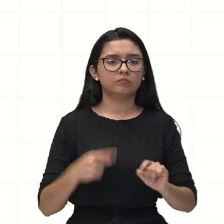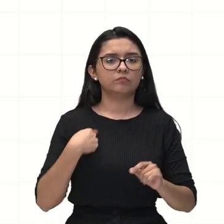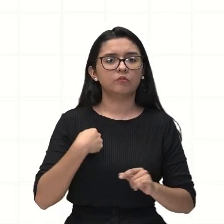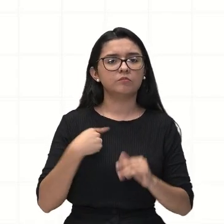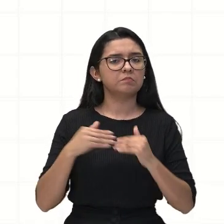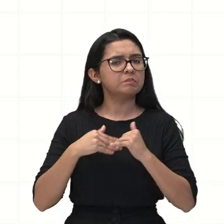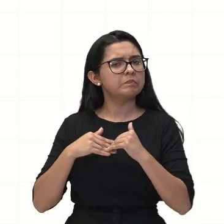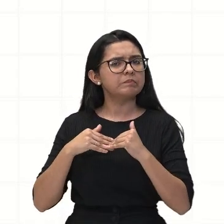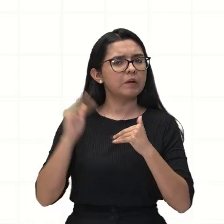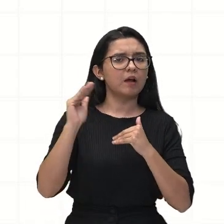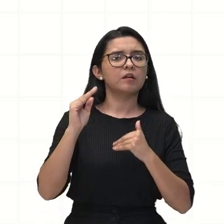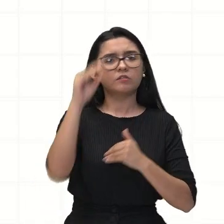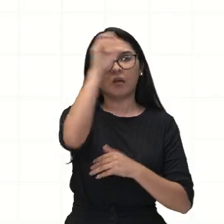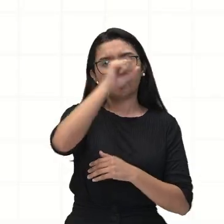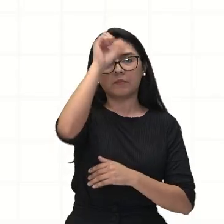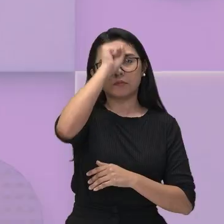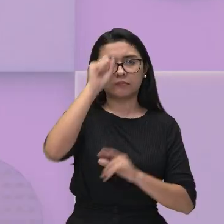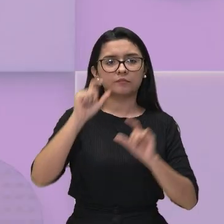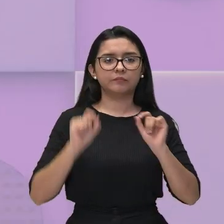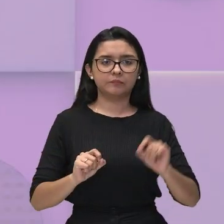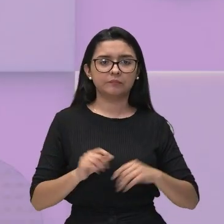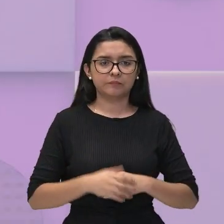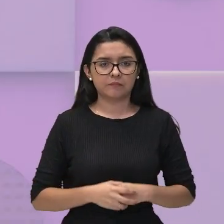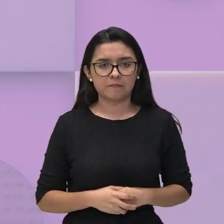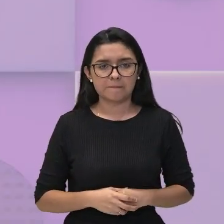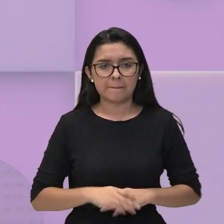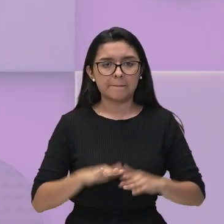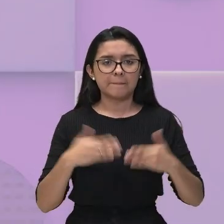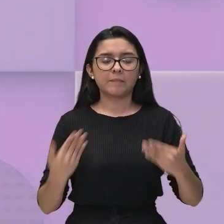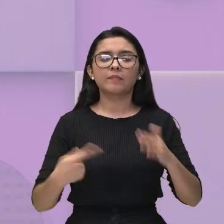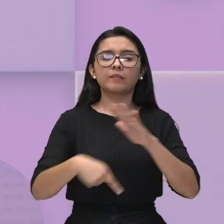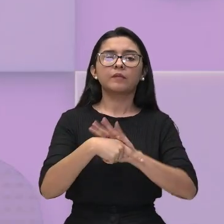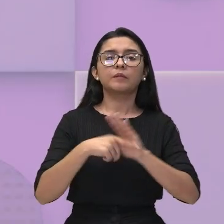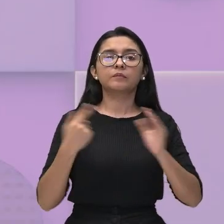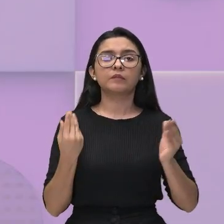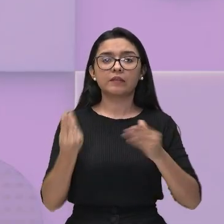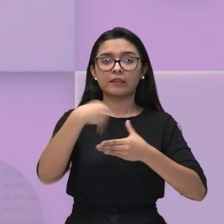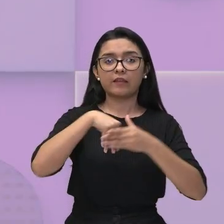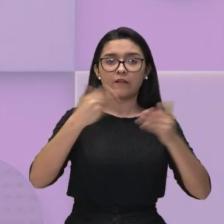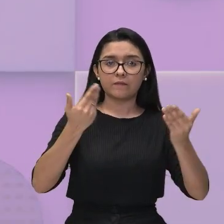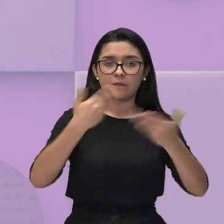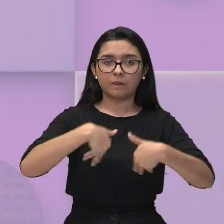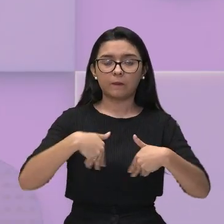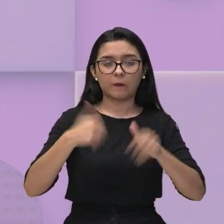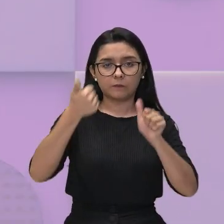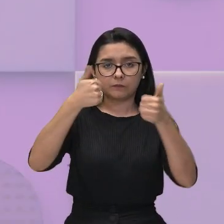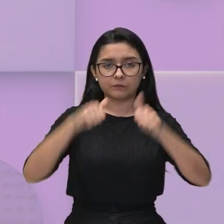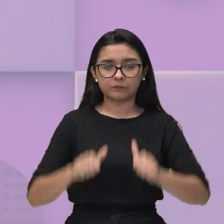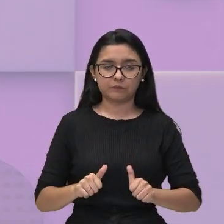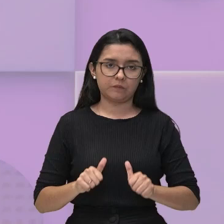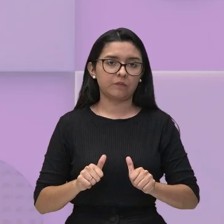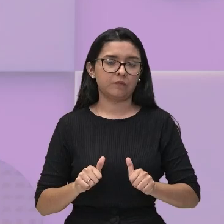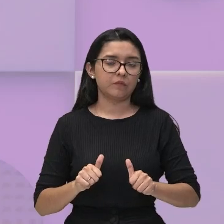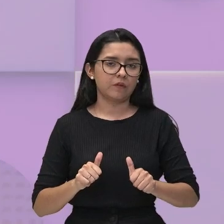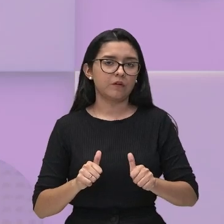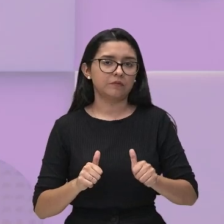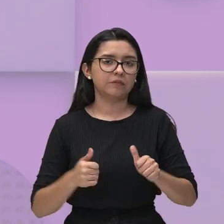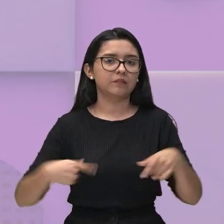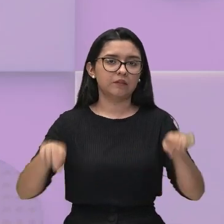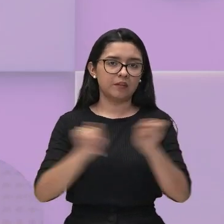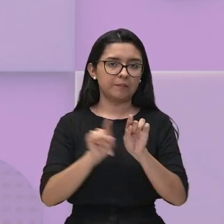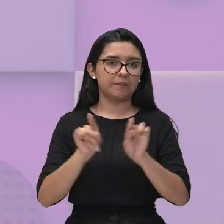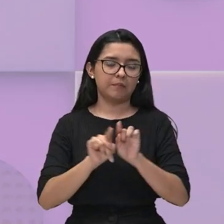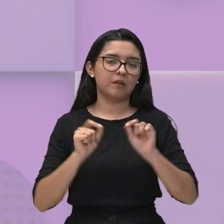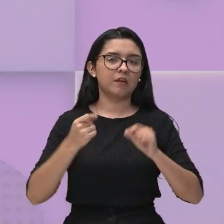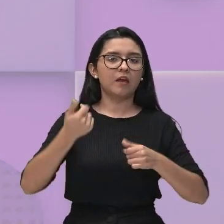né? São os chamados de escritores críticos dentro das avaliações de análise, né? As avaliações externas, que